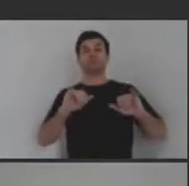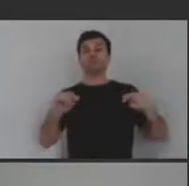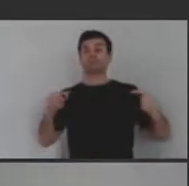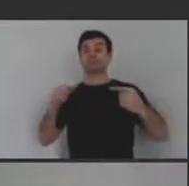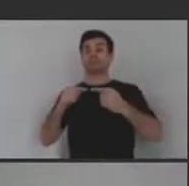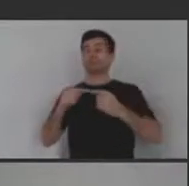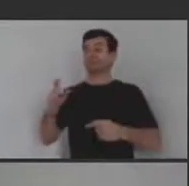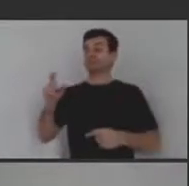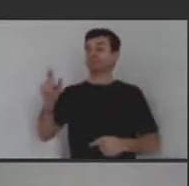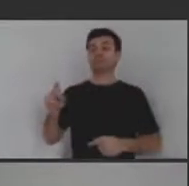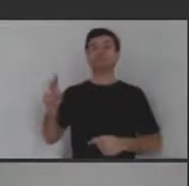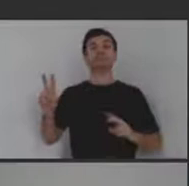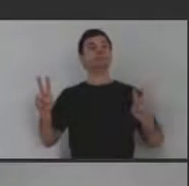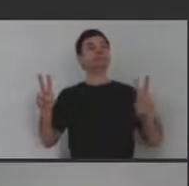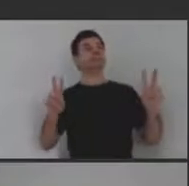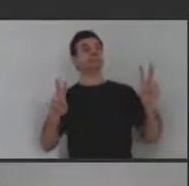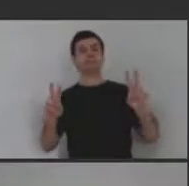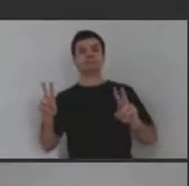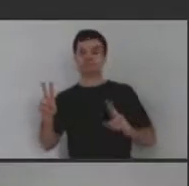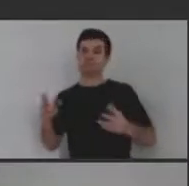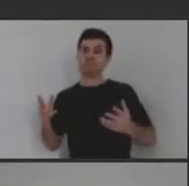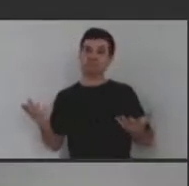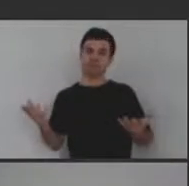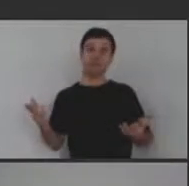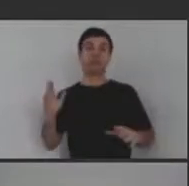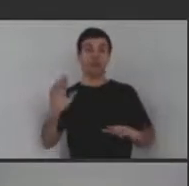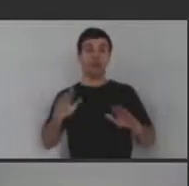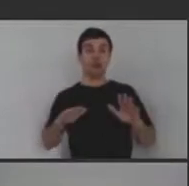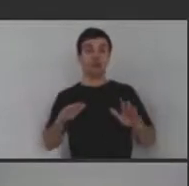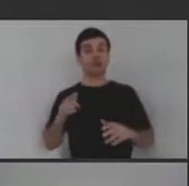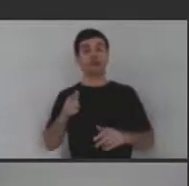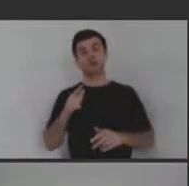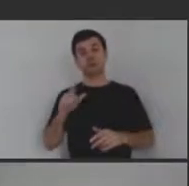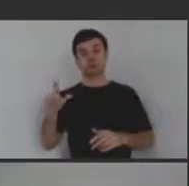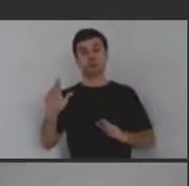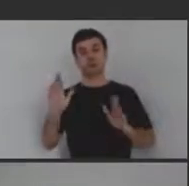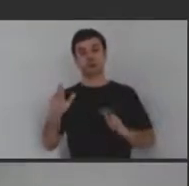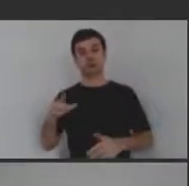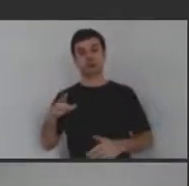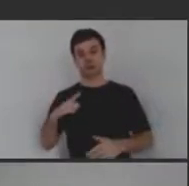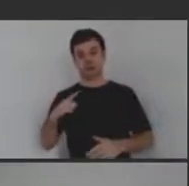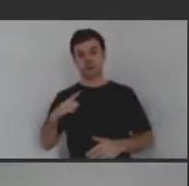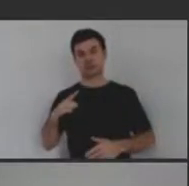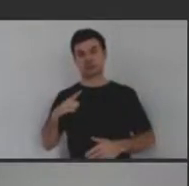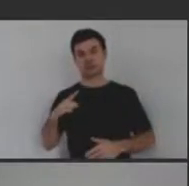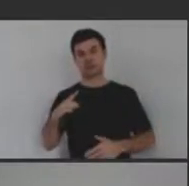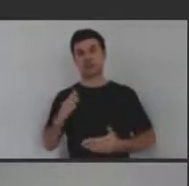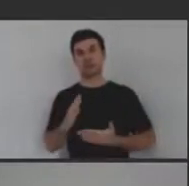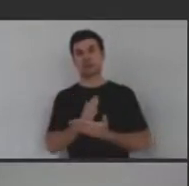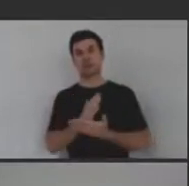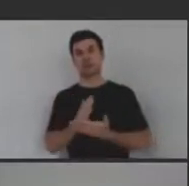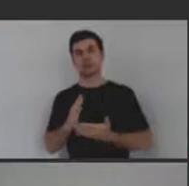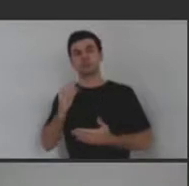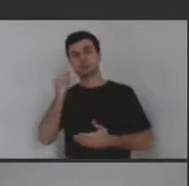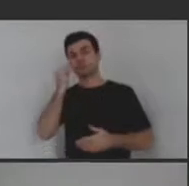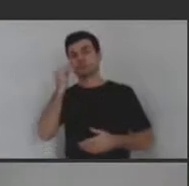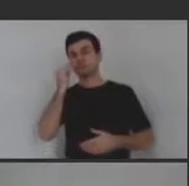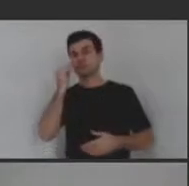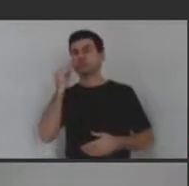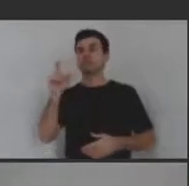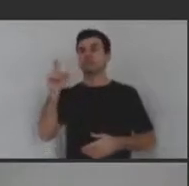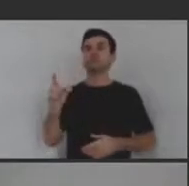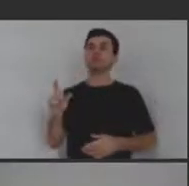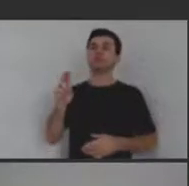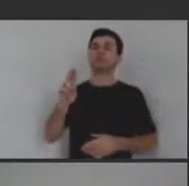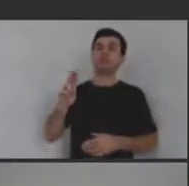em convenção, ainda quando existente, inclusive se coincide com o nome do candidato ou variação